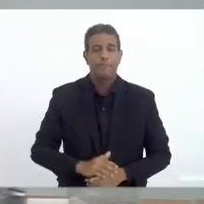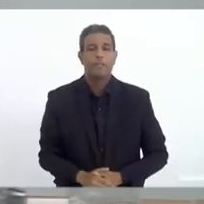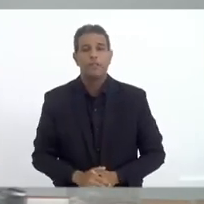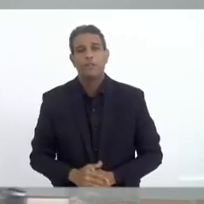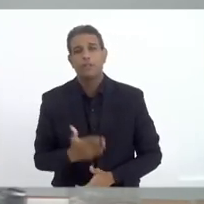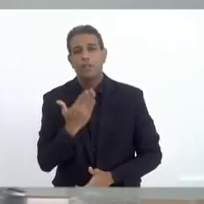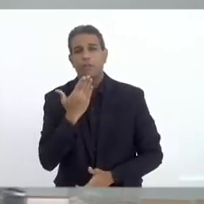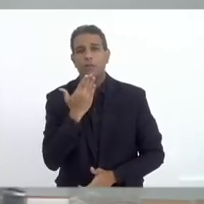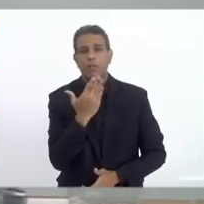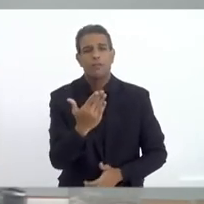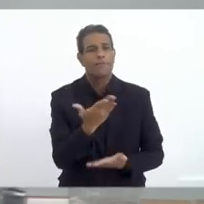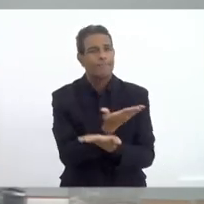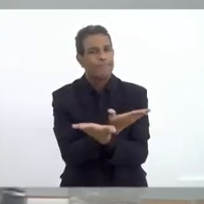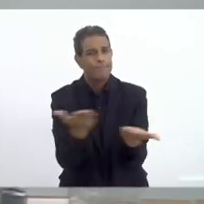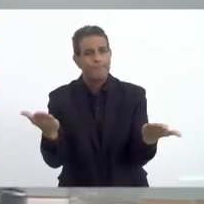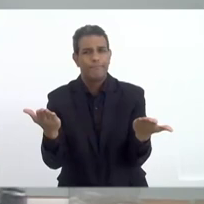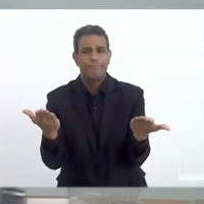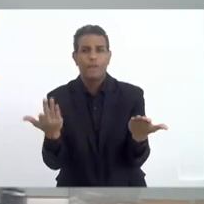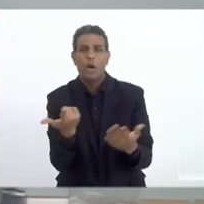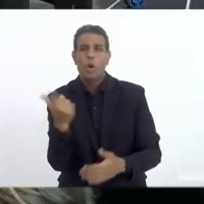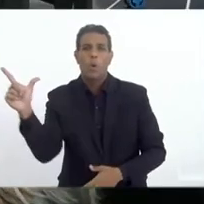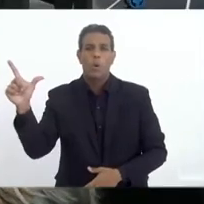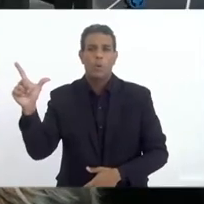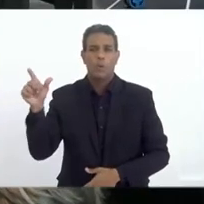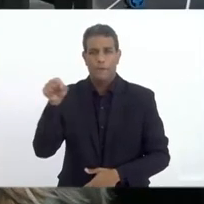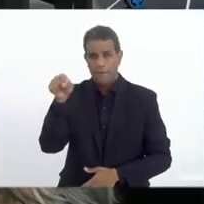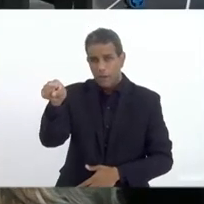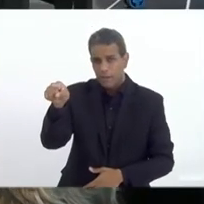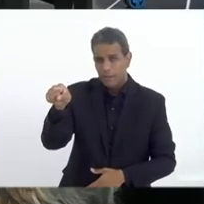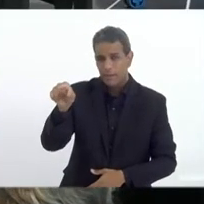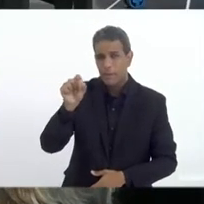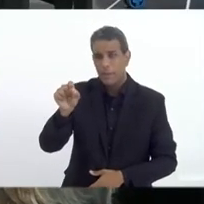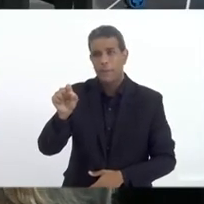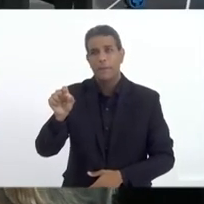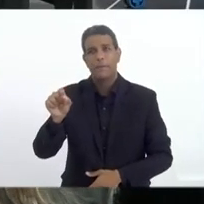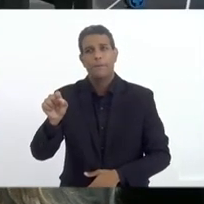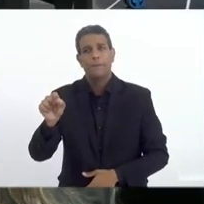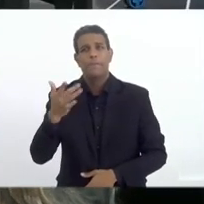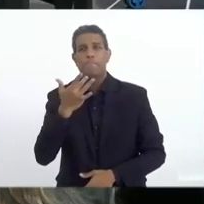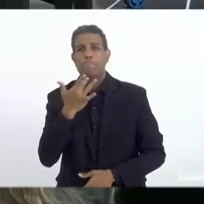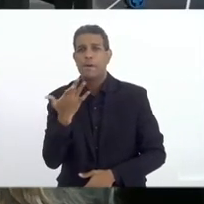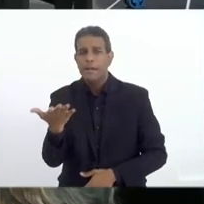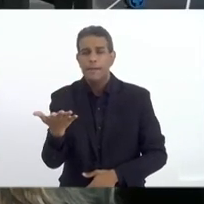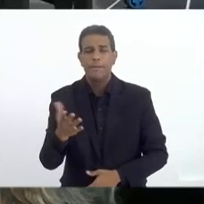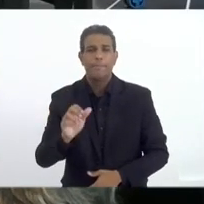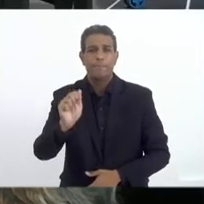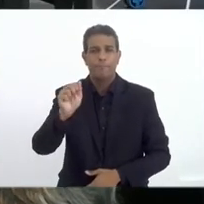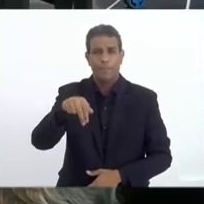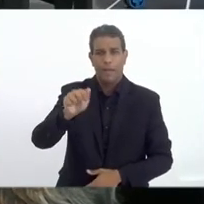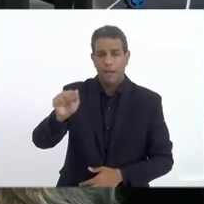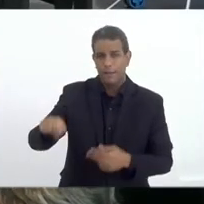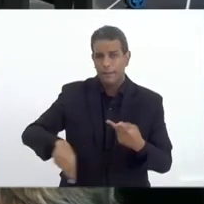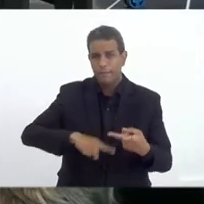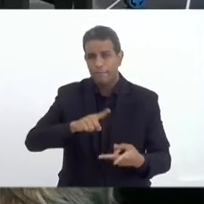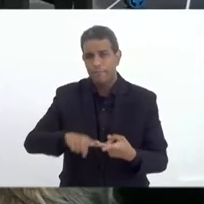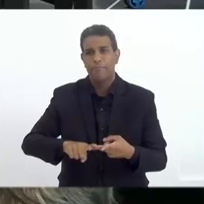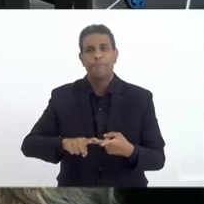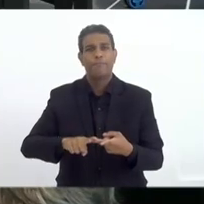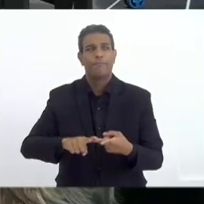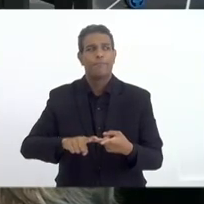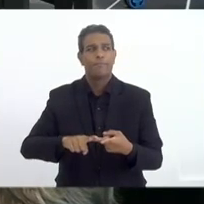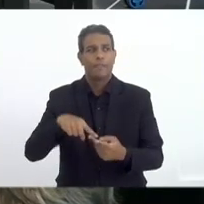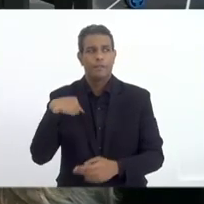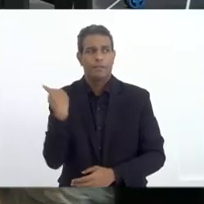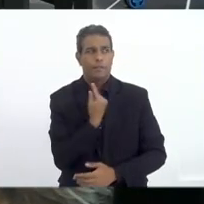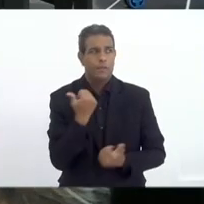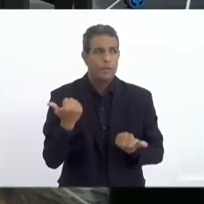pedido. Agora? Para mim não, né? Para você. Que você solicite a Ana e ao nosso assistente